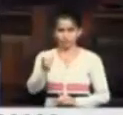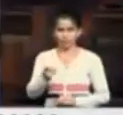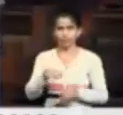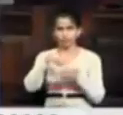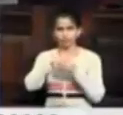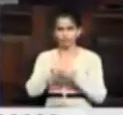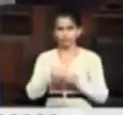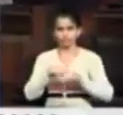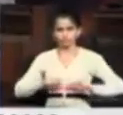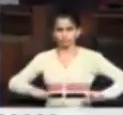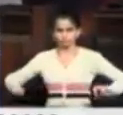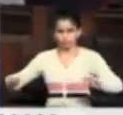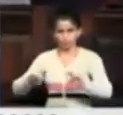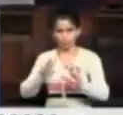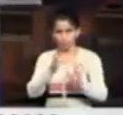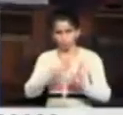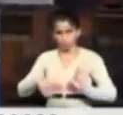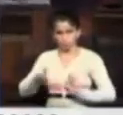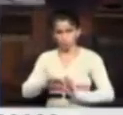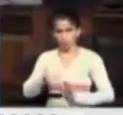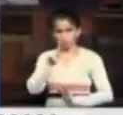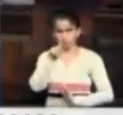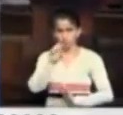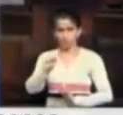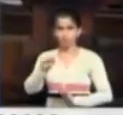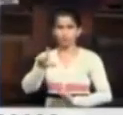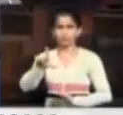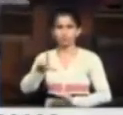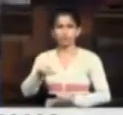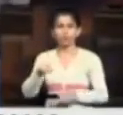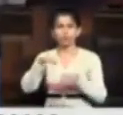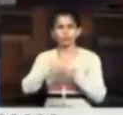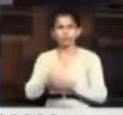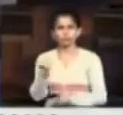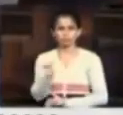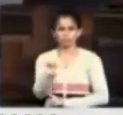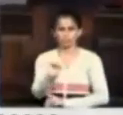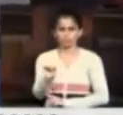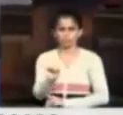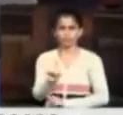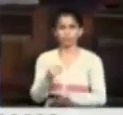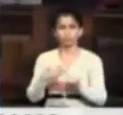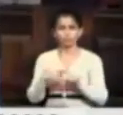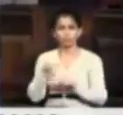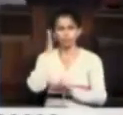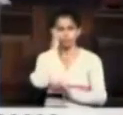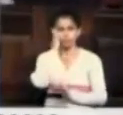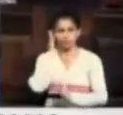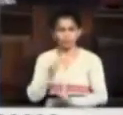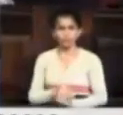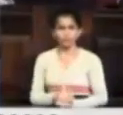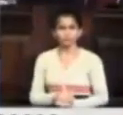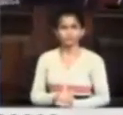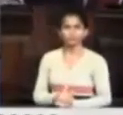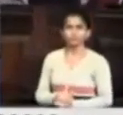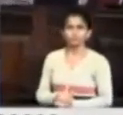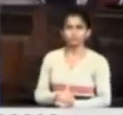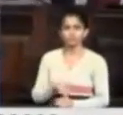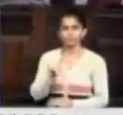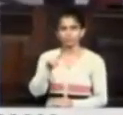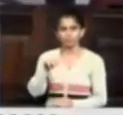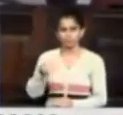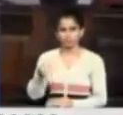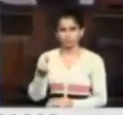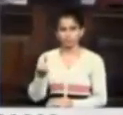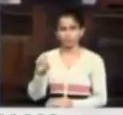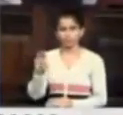A bancada do PSOL votou não e reconhece, importante dizer ao líder do PMDB, a